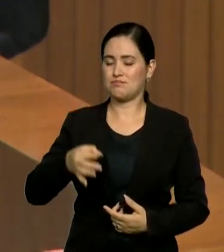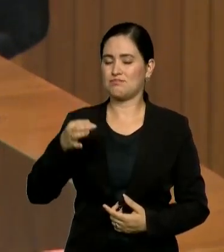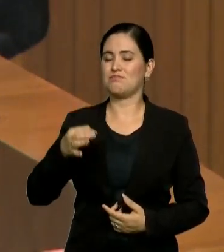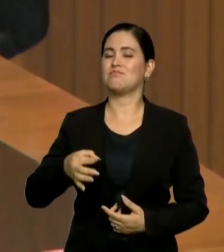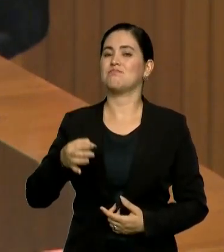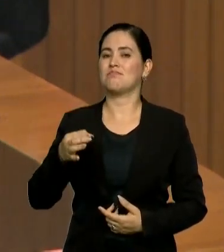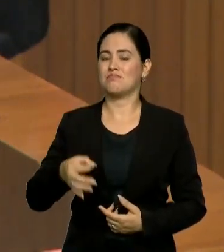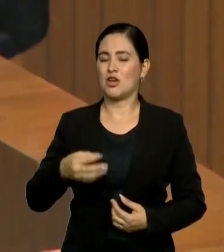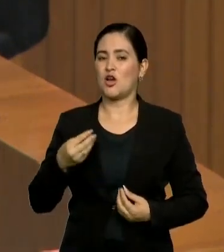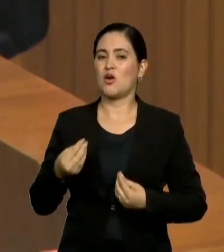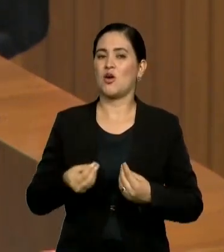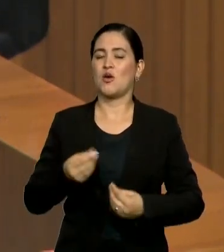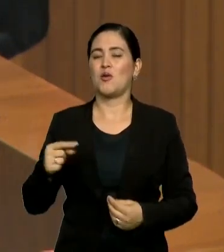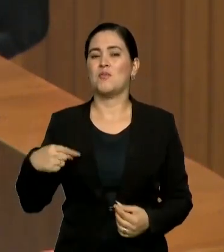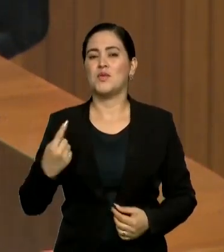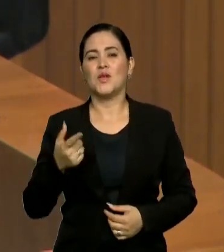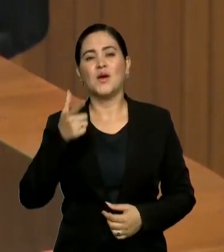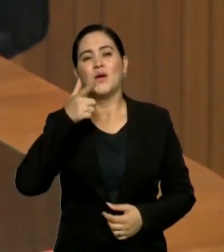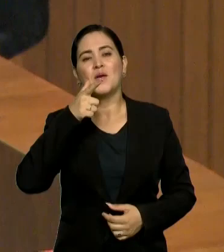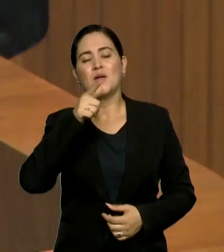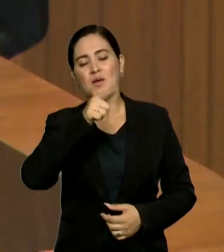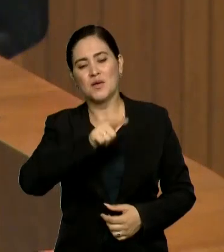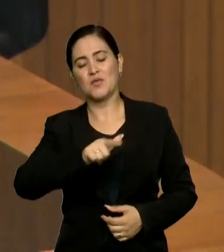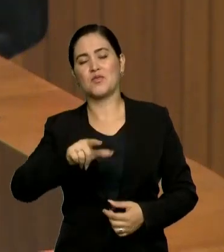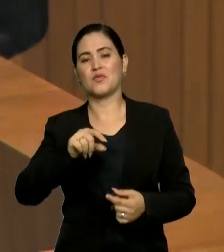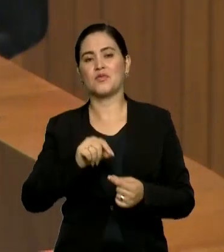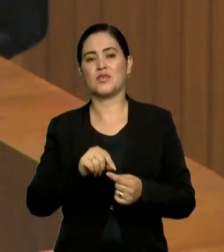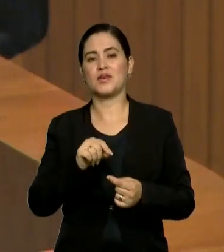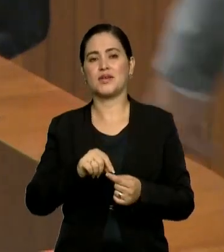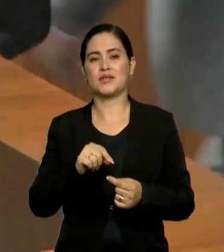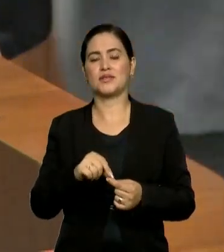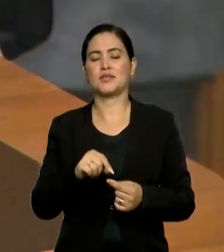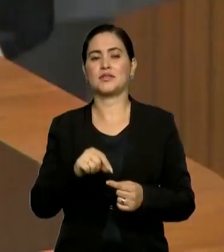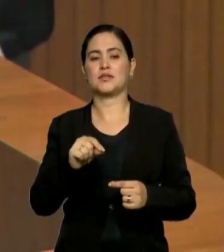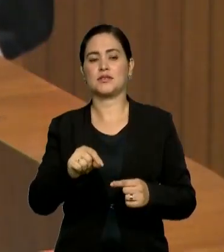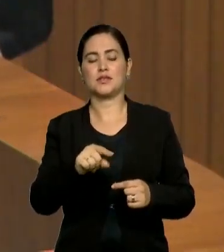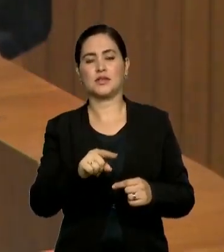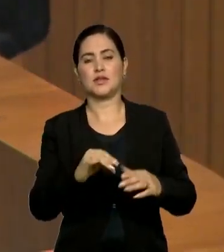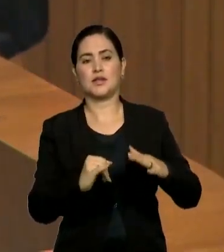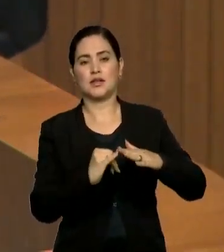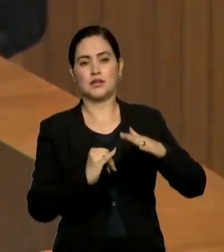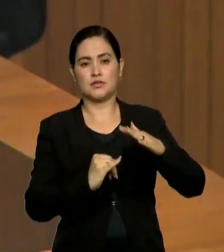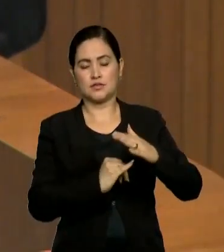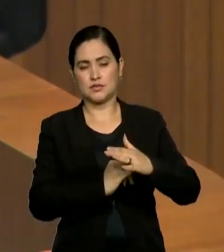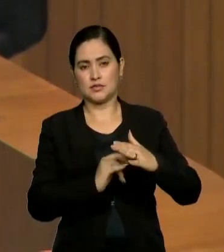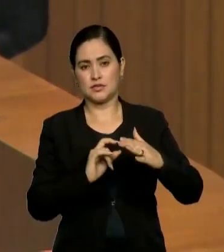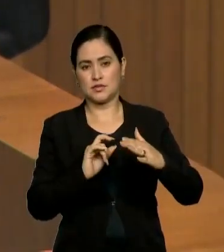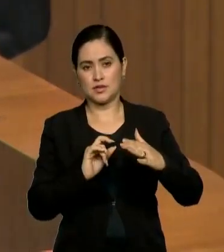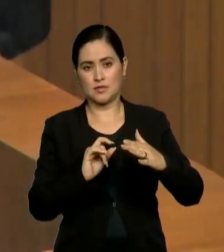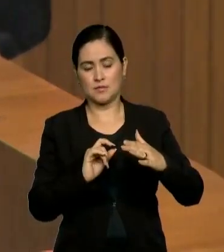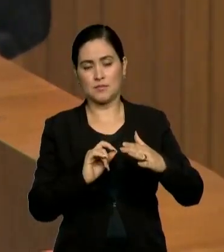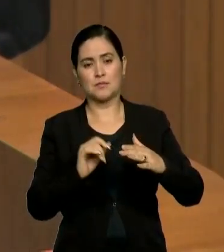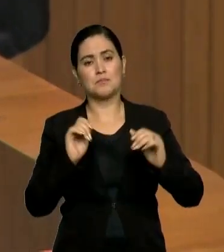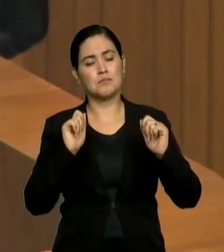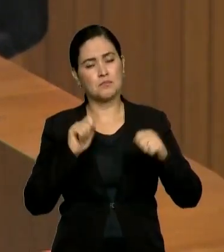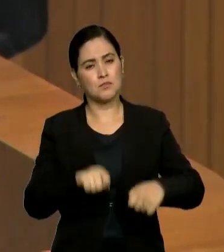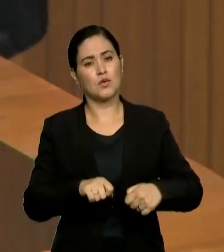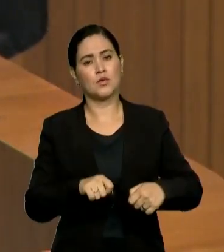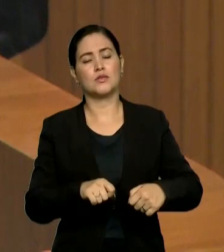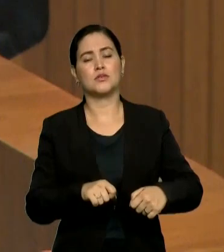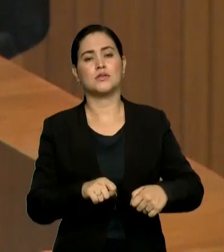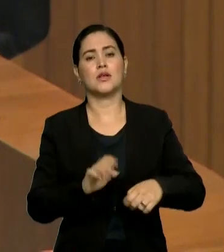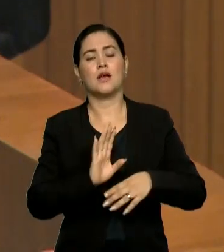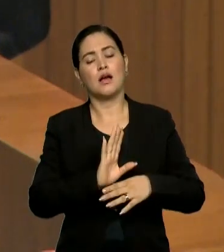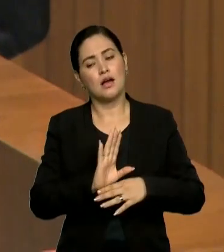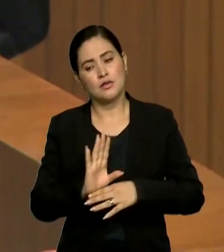vamos continuar fazendo com que essas entidades que estão lá na ponta, elas possam vir muito mais